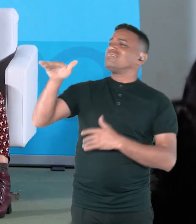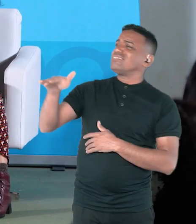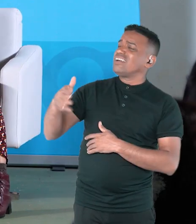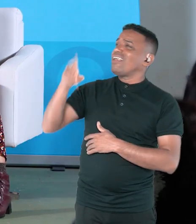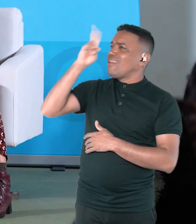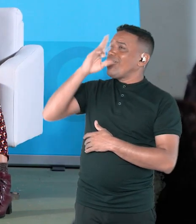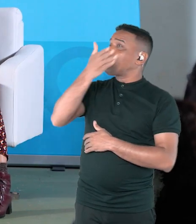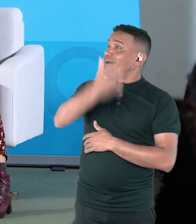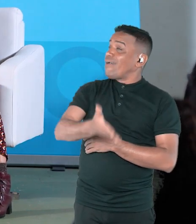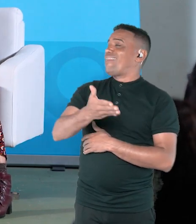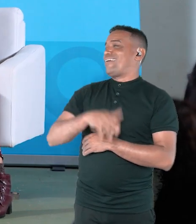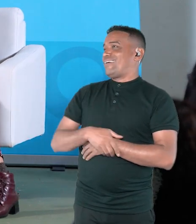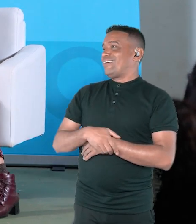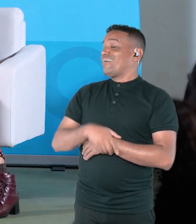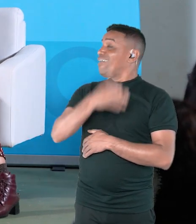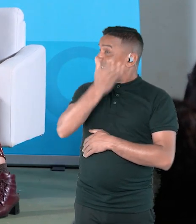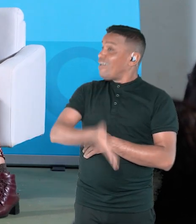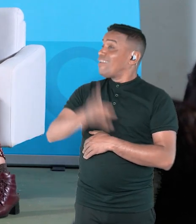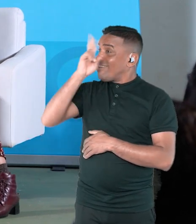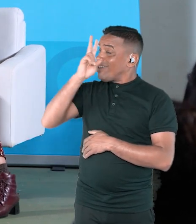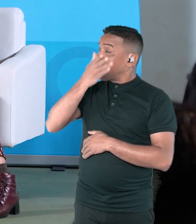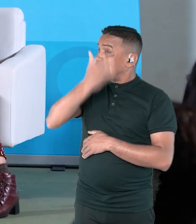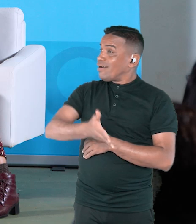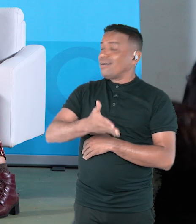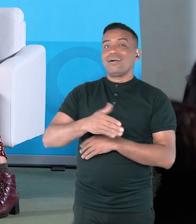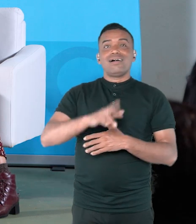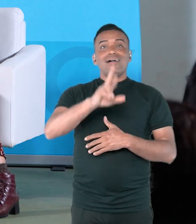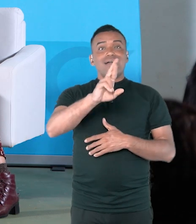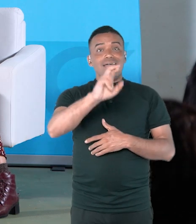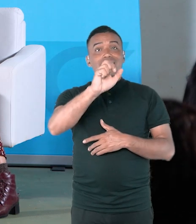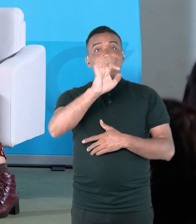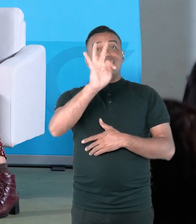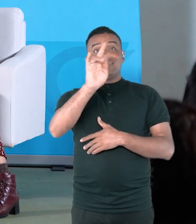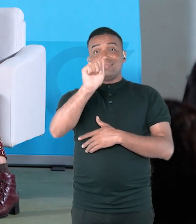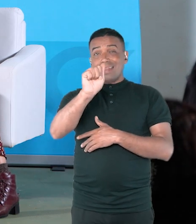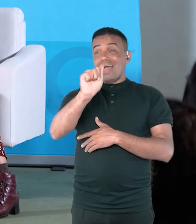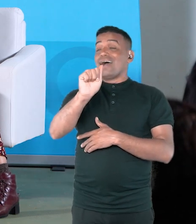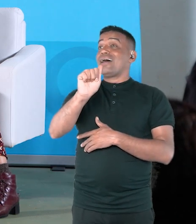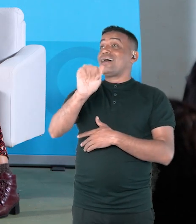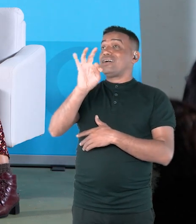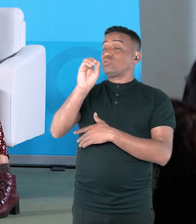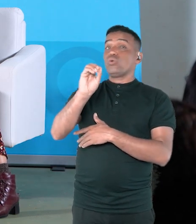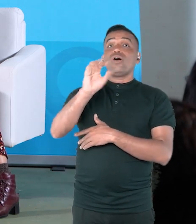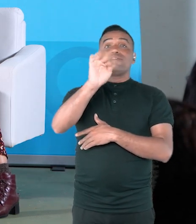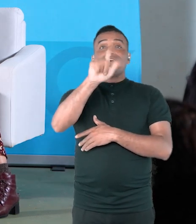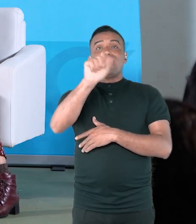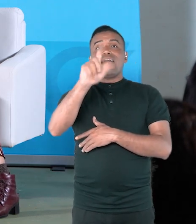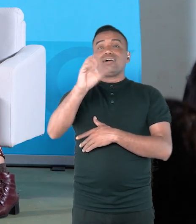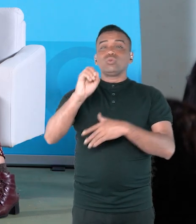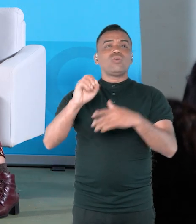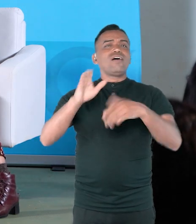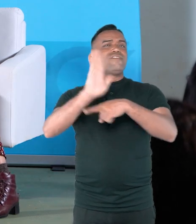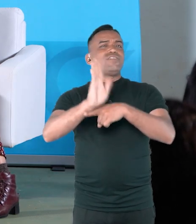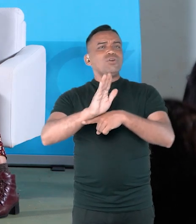assim, lembra dela, é aquela. Lembra aquele do retrato falado, aquela engraçada, do Auto a Compadecida.